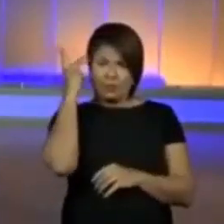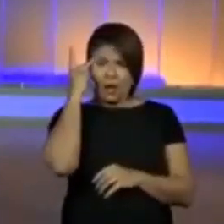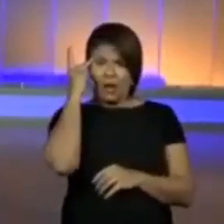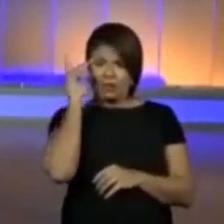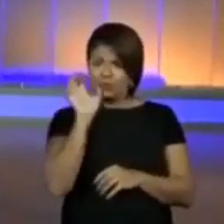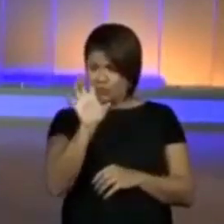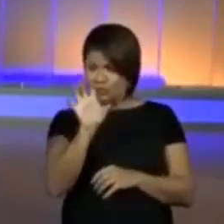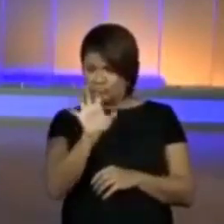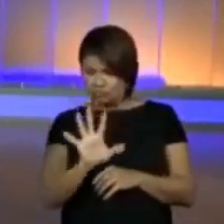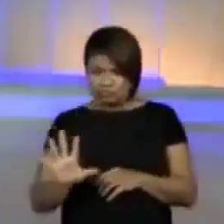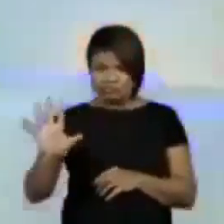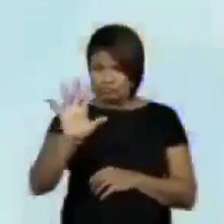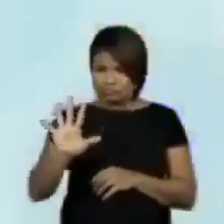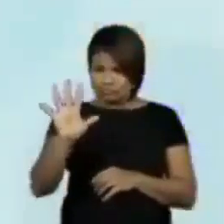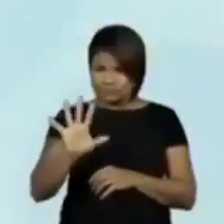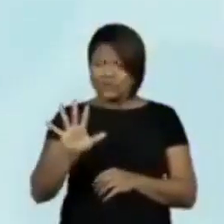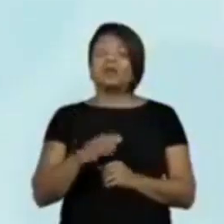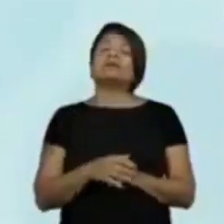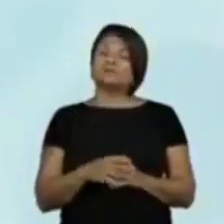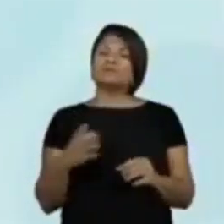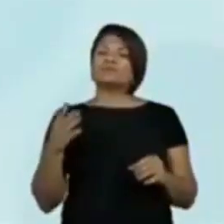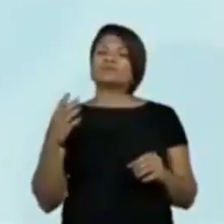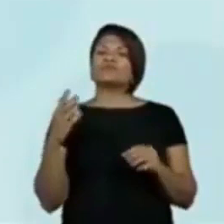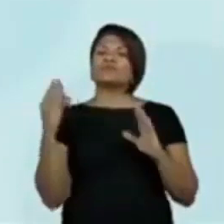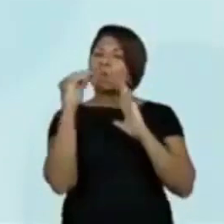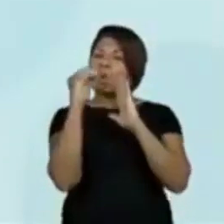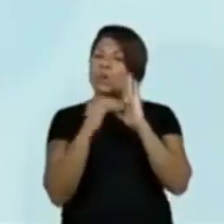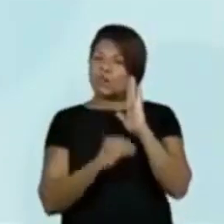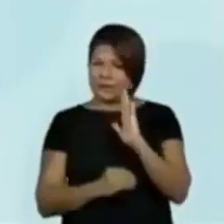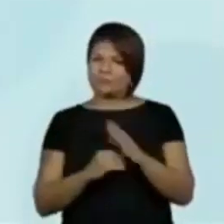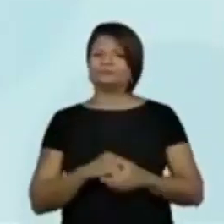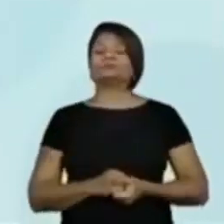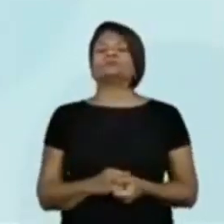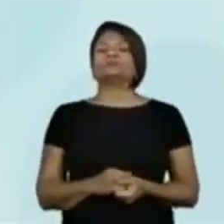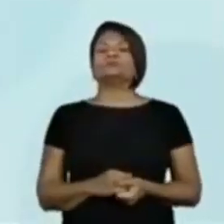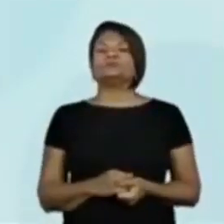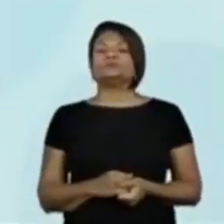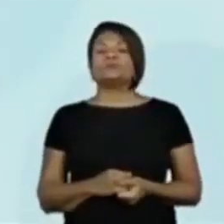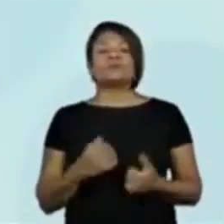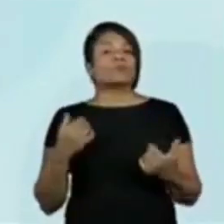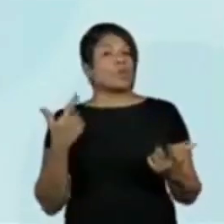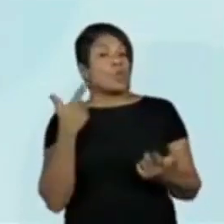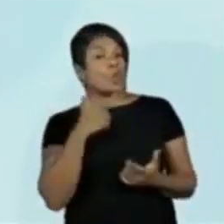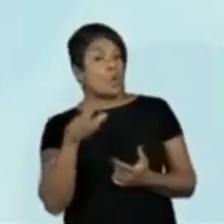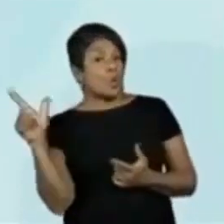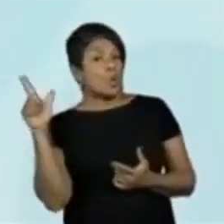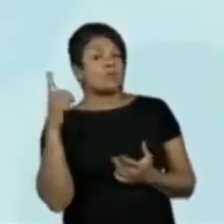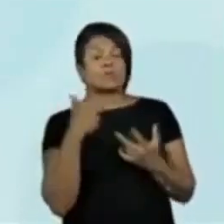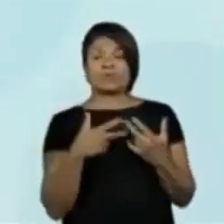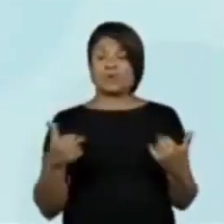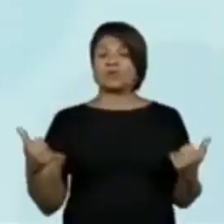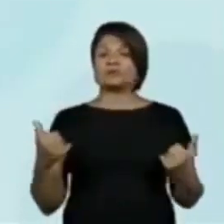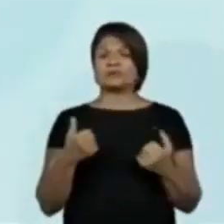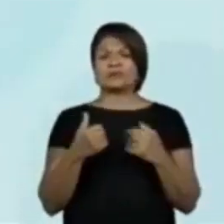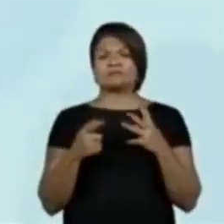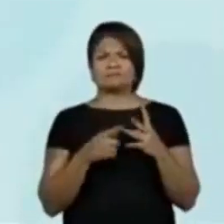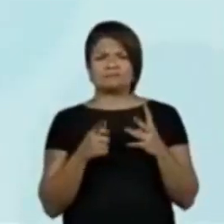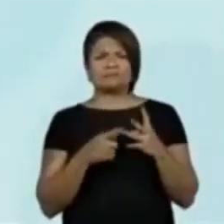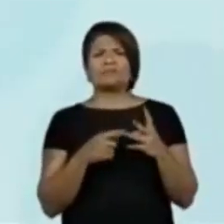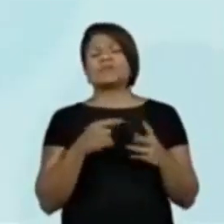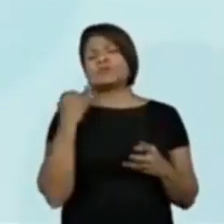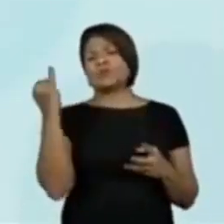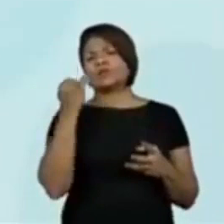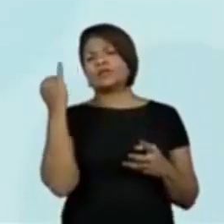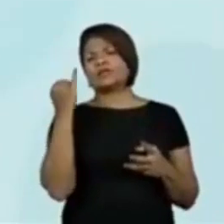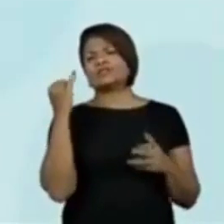inteiro, colocaram lá. Então, aqui vão entrar os votos. Um outro elemento essencial,